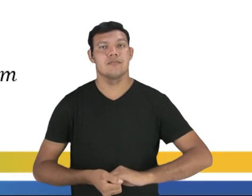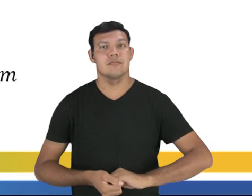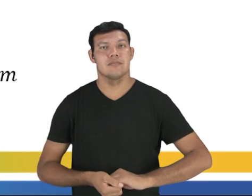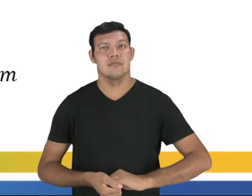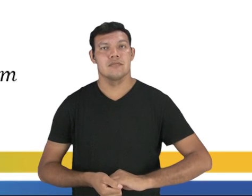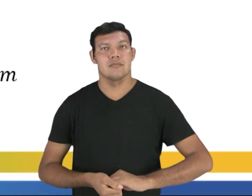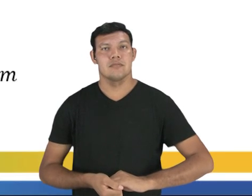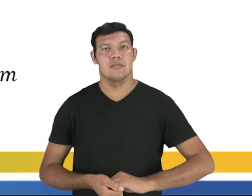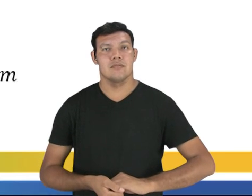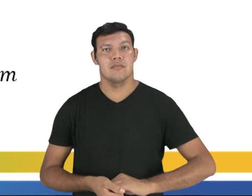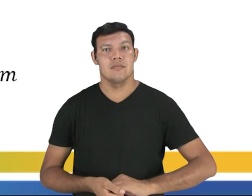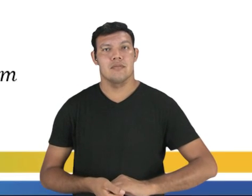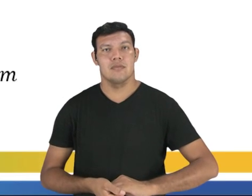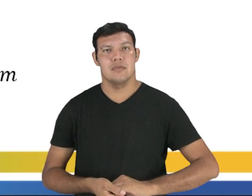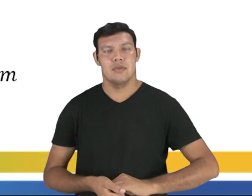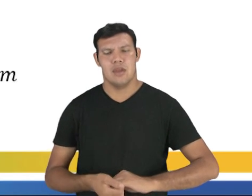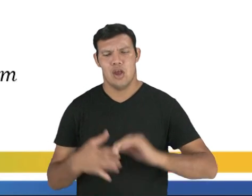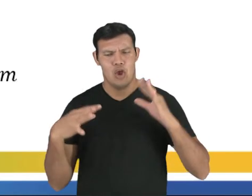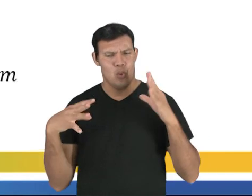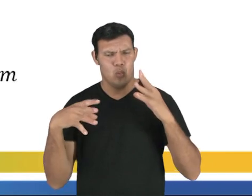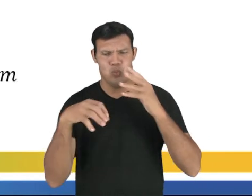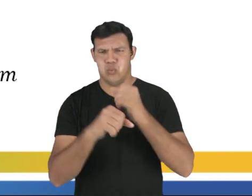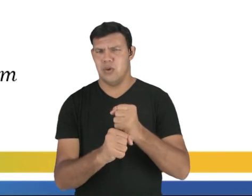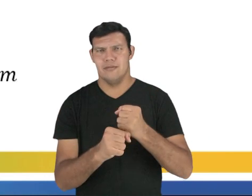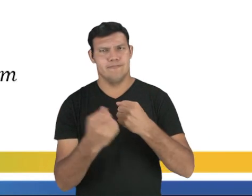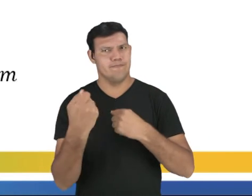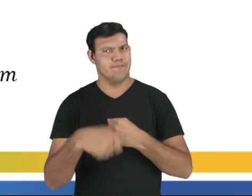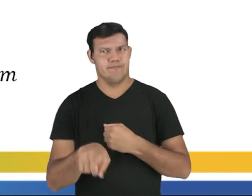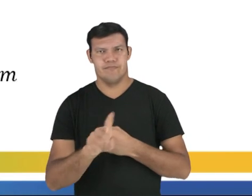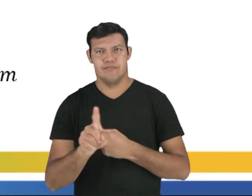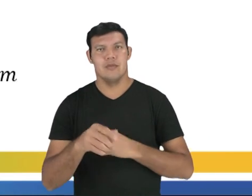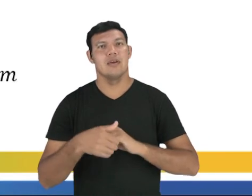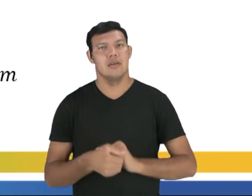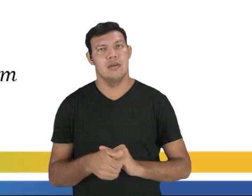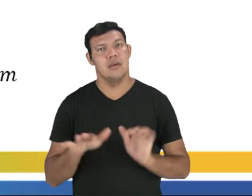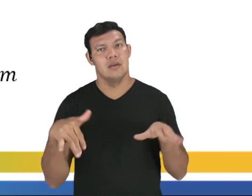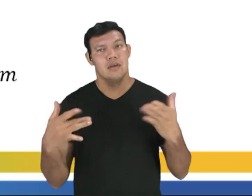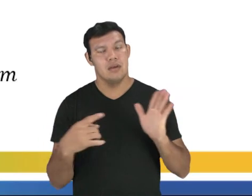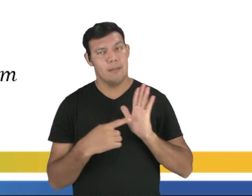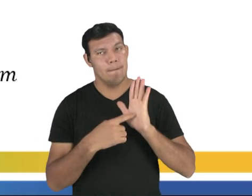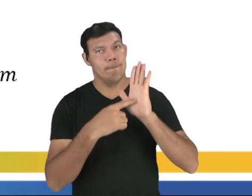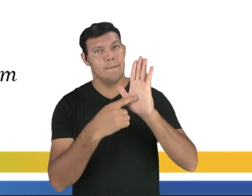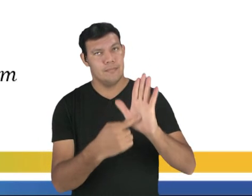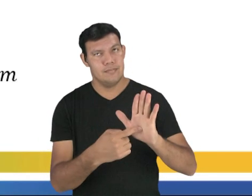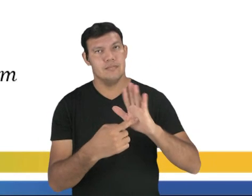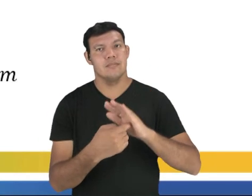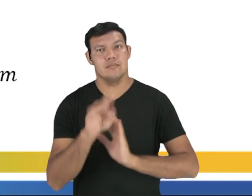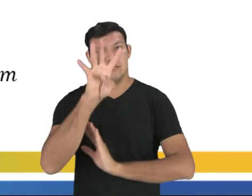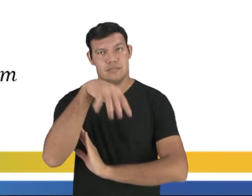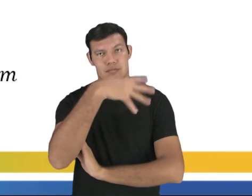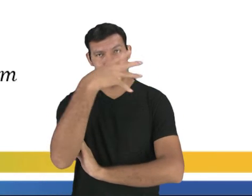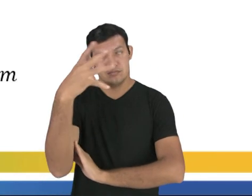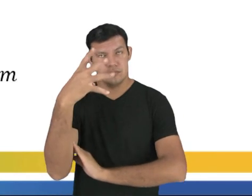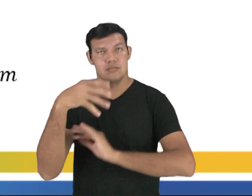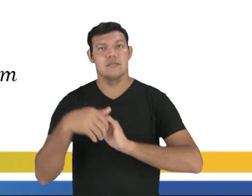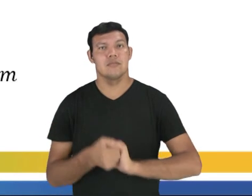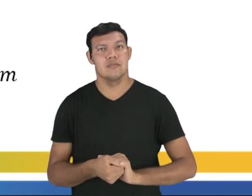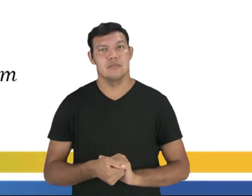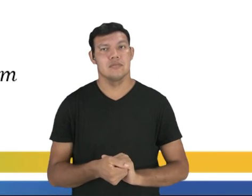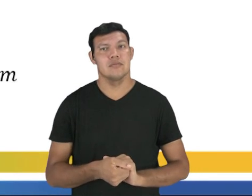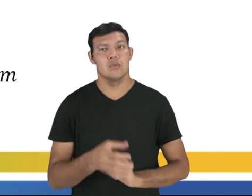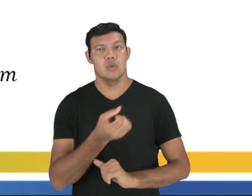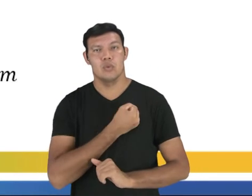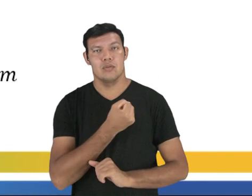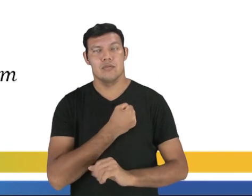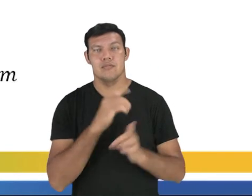se for da Terra, seria o 9,81. Para não fazer todo aquele cálculo ali, por isso que isso é apresentado naquela